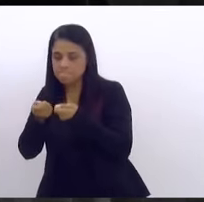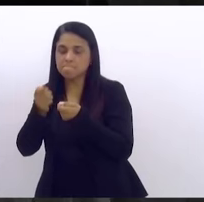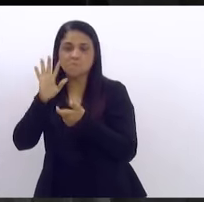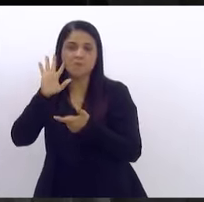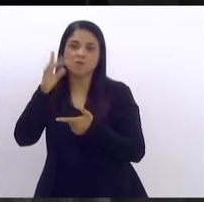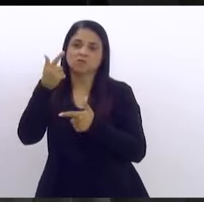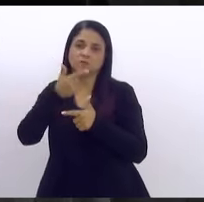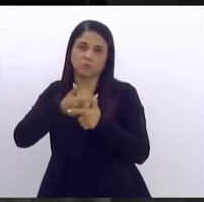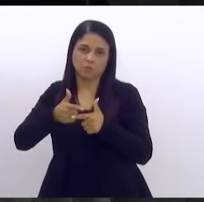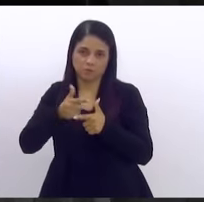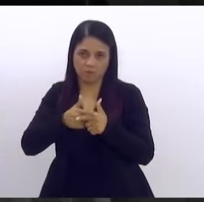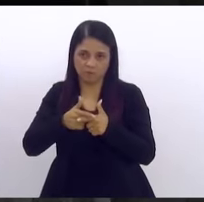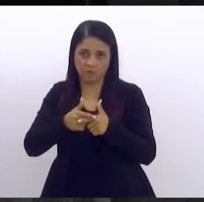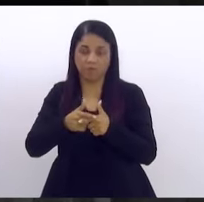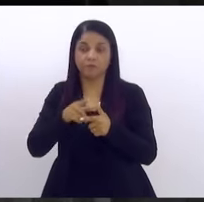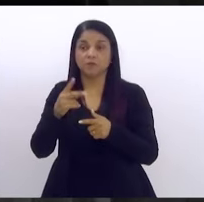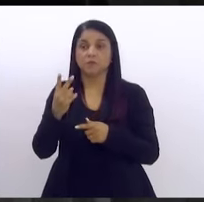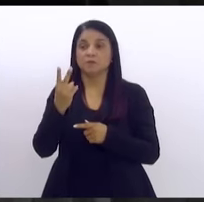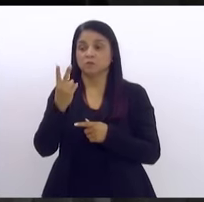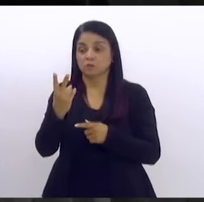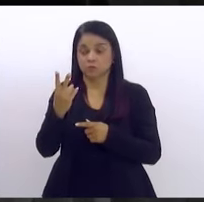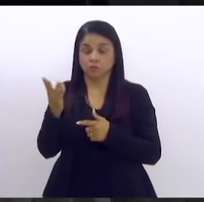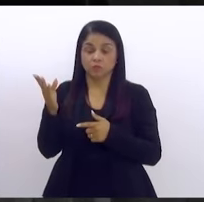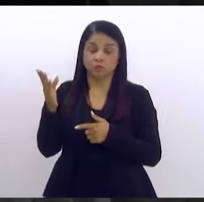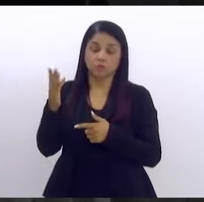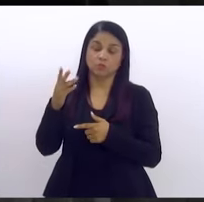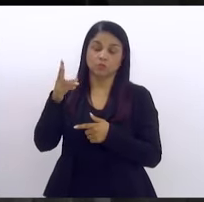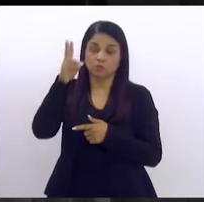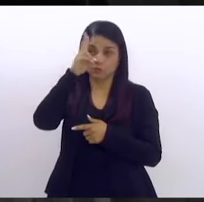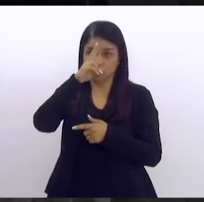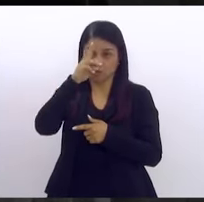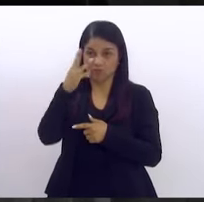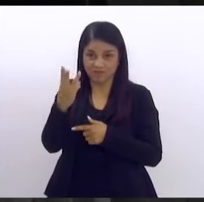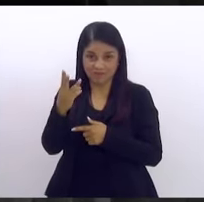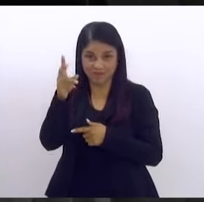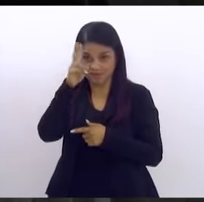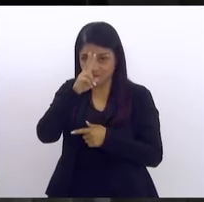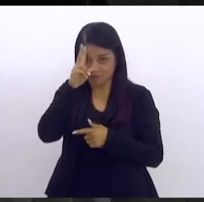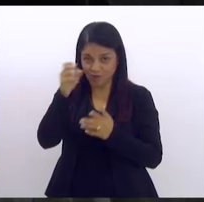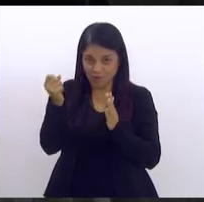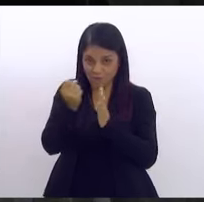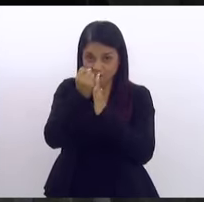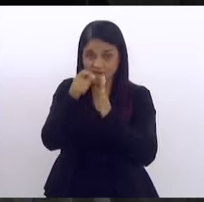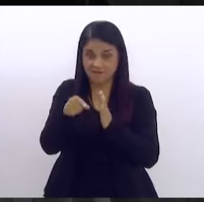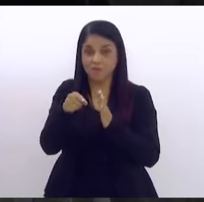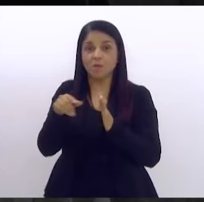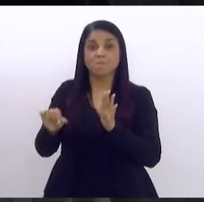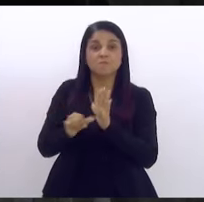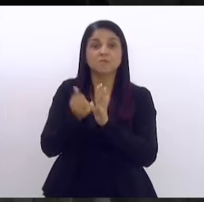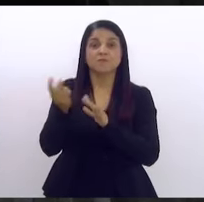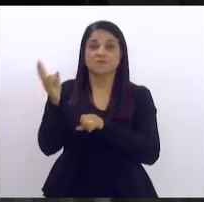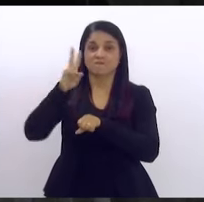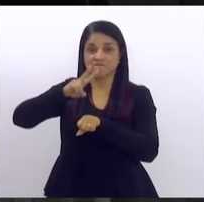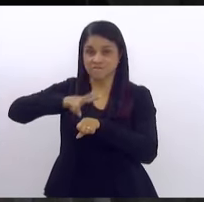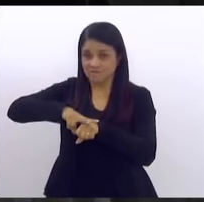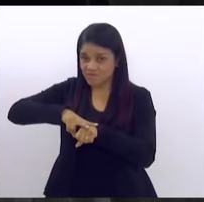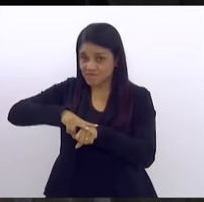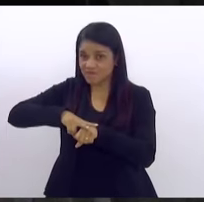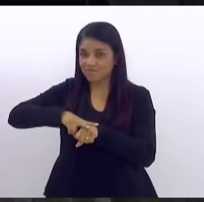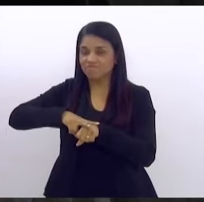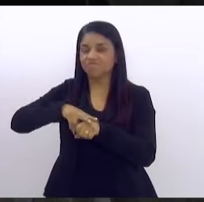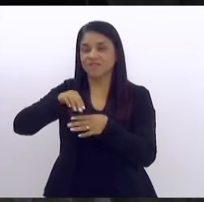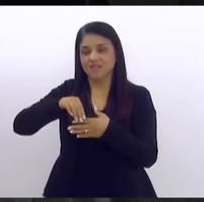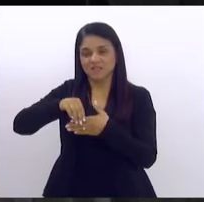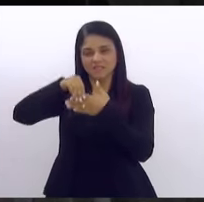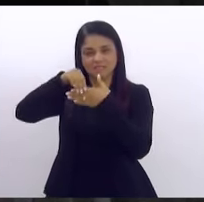pressões. Segundo fato histórico. E o terceiro fato histórico, senhores deputados, é que pela primeira vez também, e aí, liderança